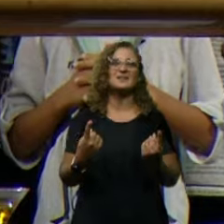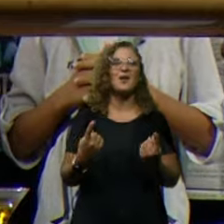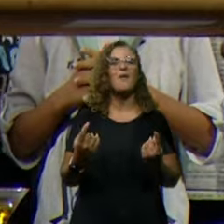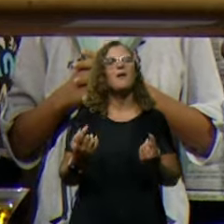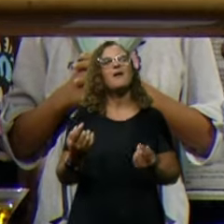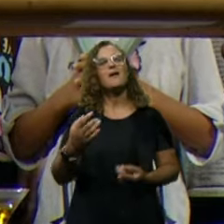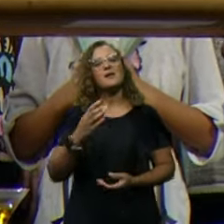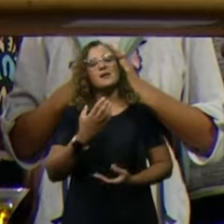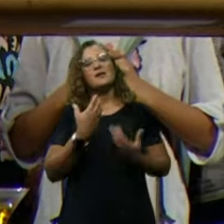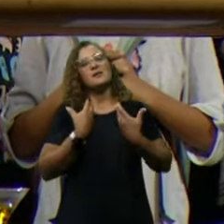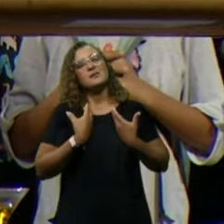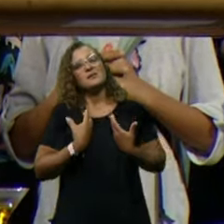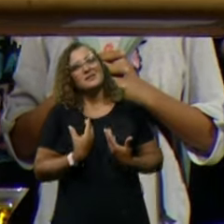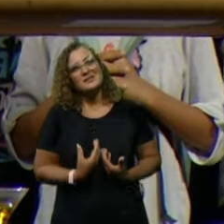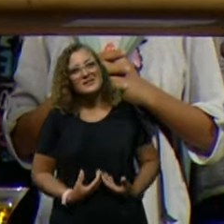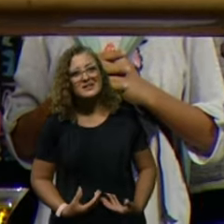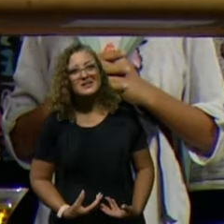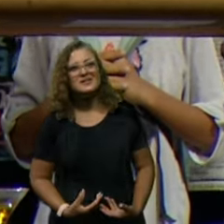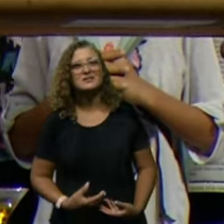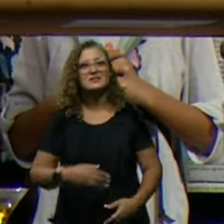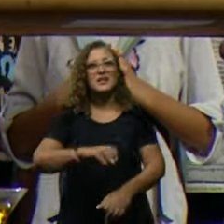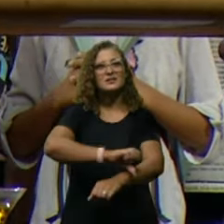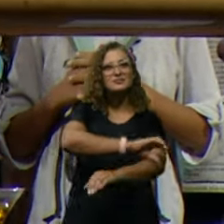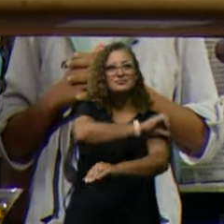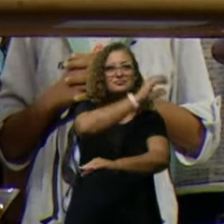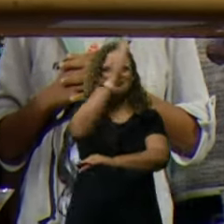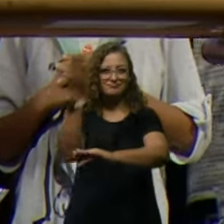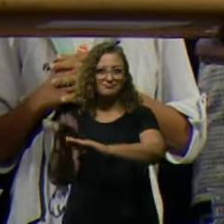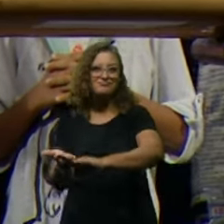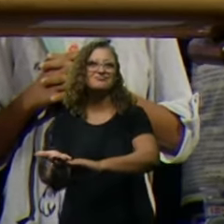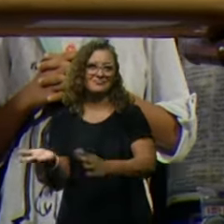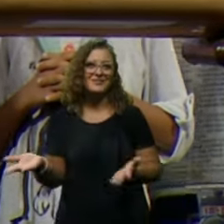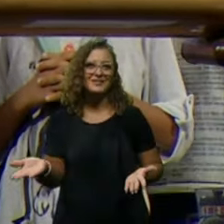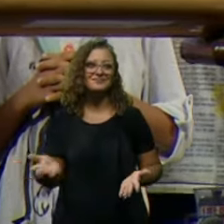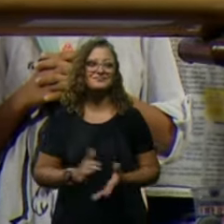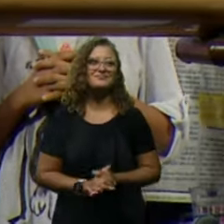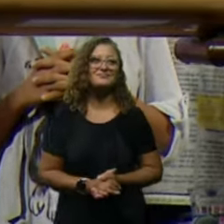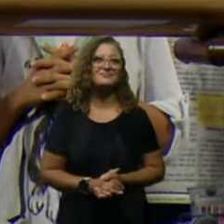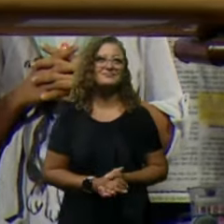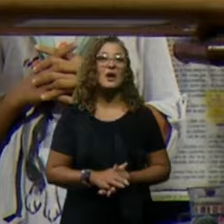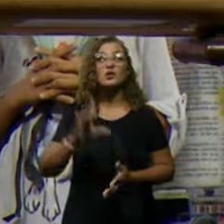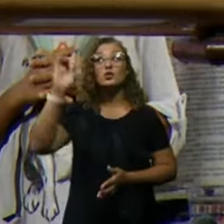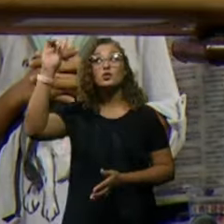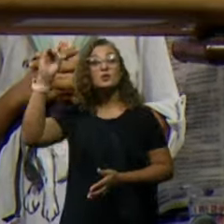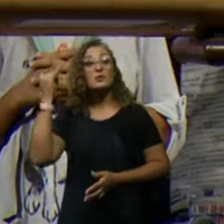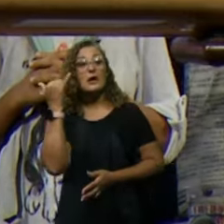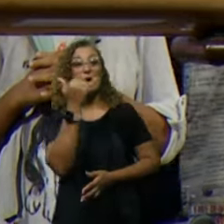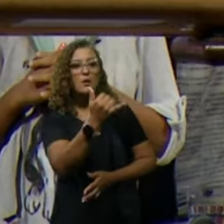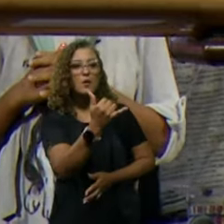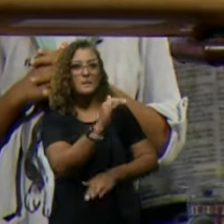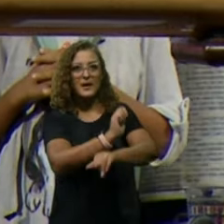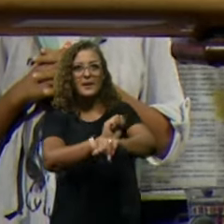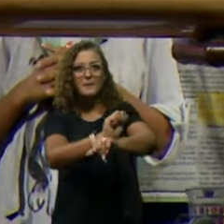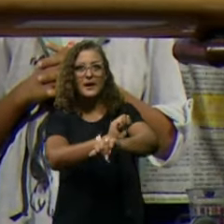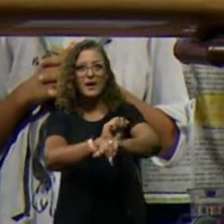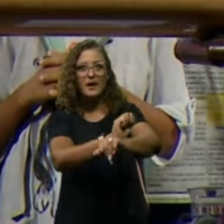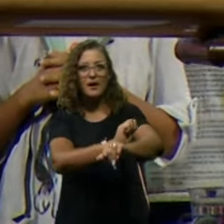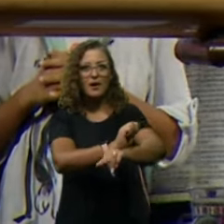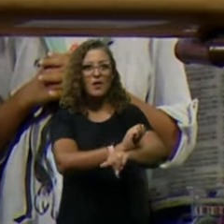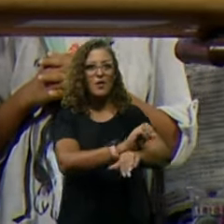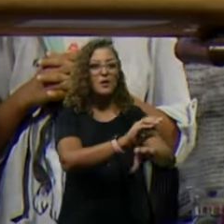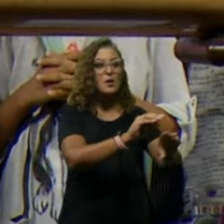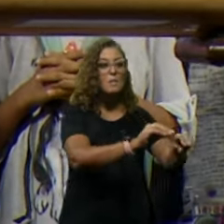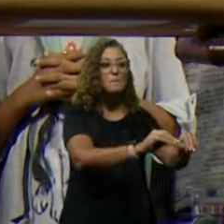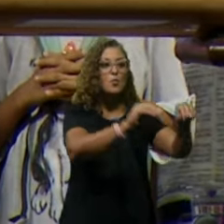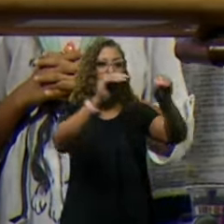de tanto cansado escute Quando Deus que ser assim sai da tua terra a Deus tá